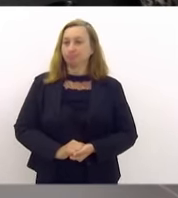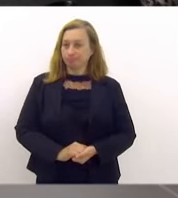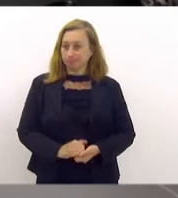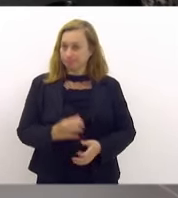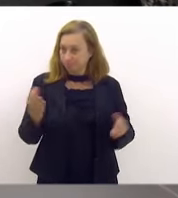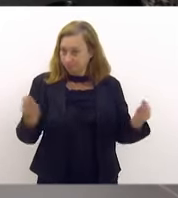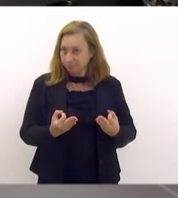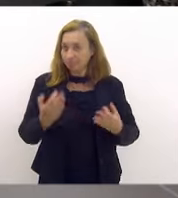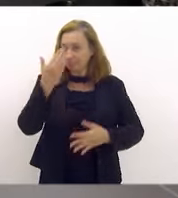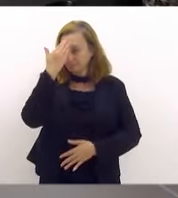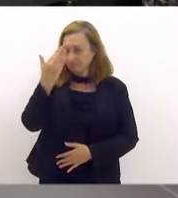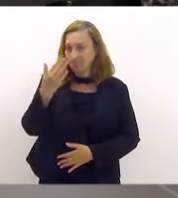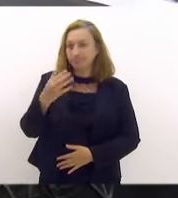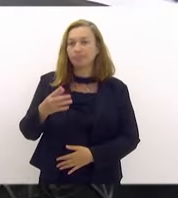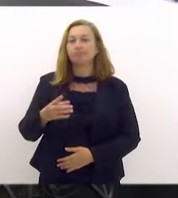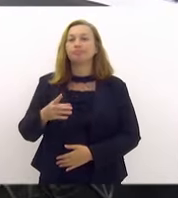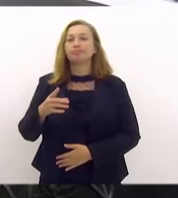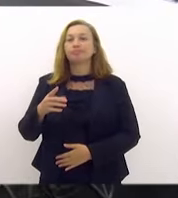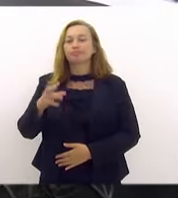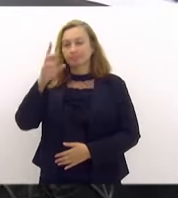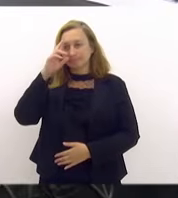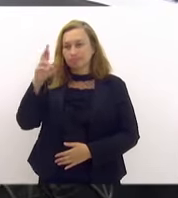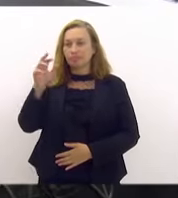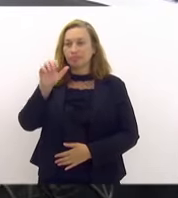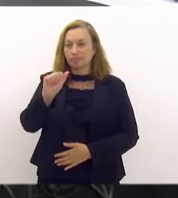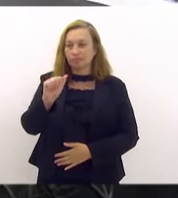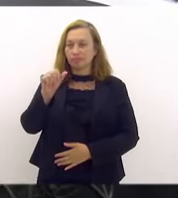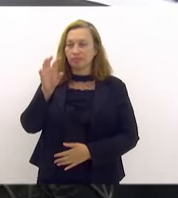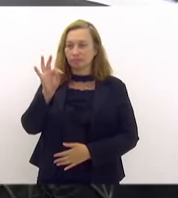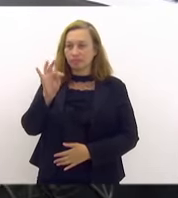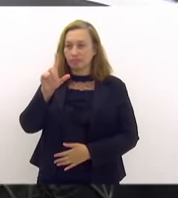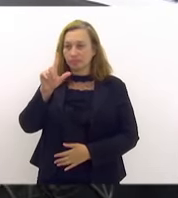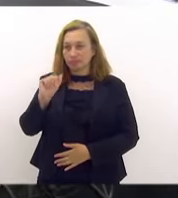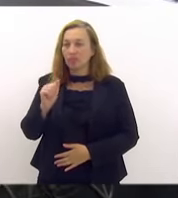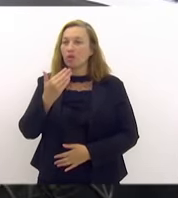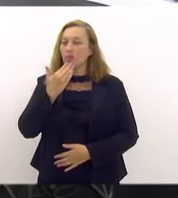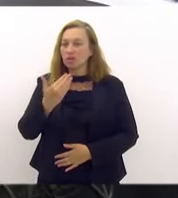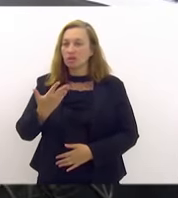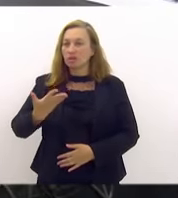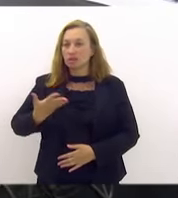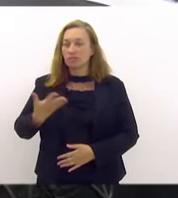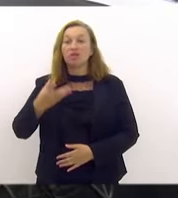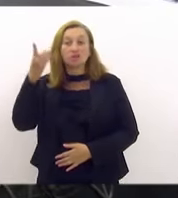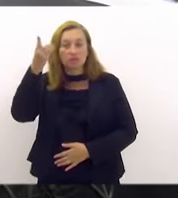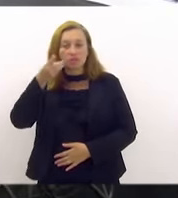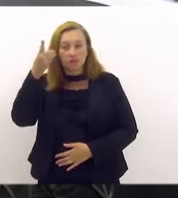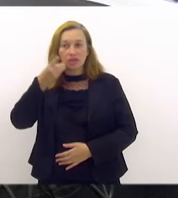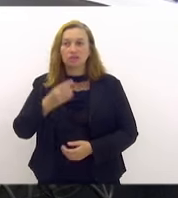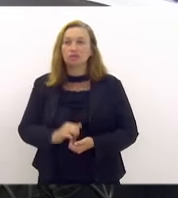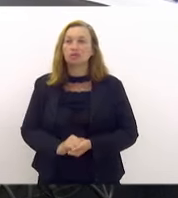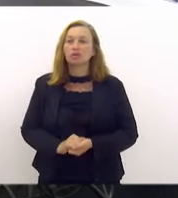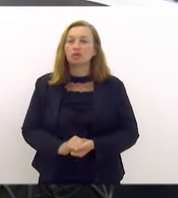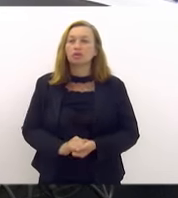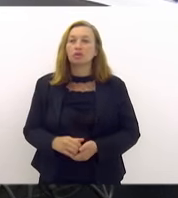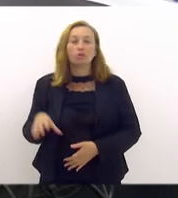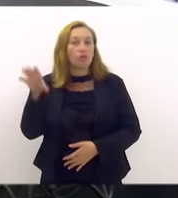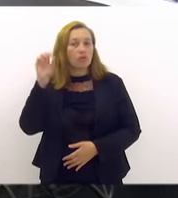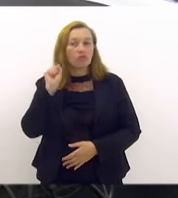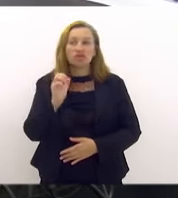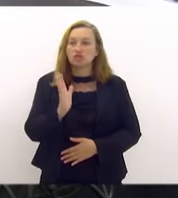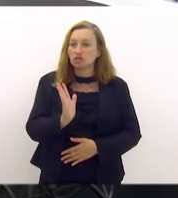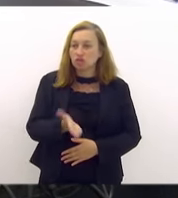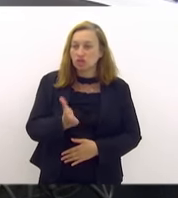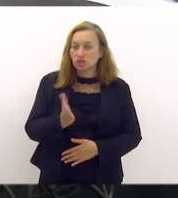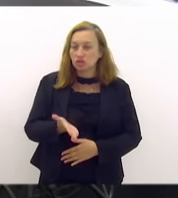perfeito muito obrigada Senor Atila eu vou pedir aos colegas deputados e deputadas pra gente ouvir já